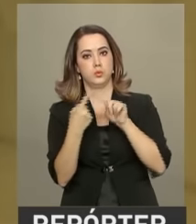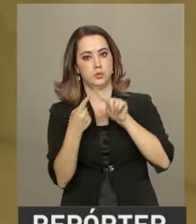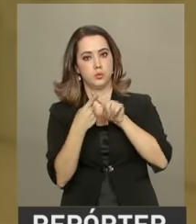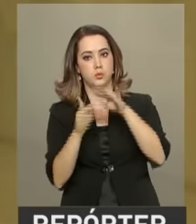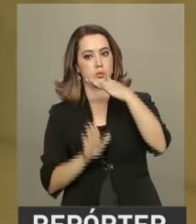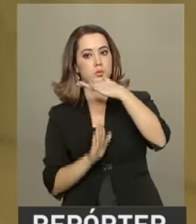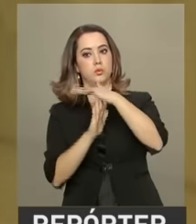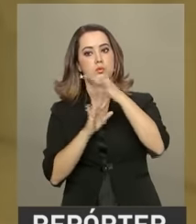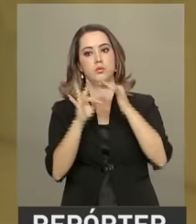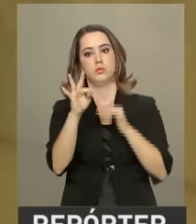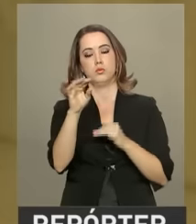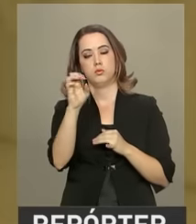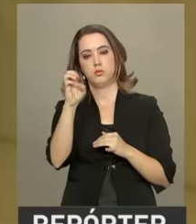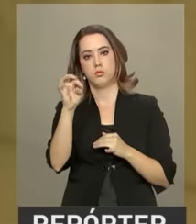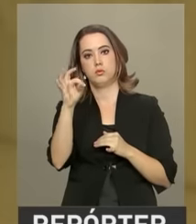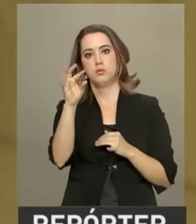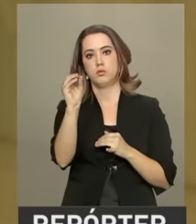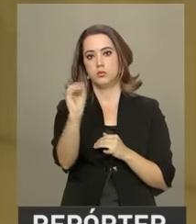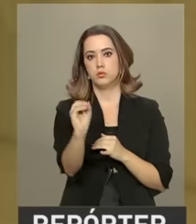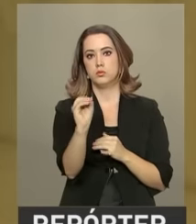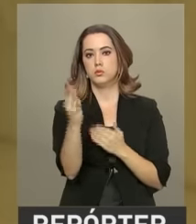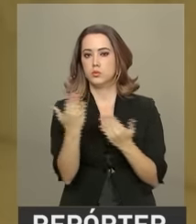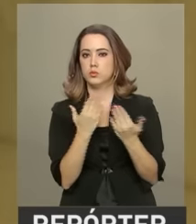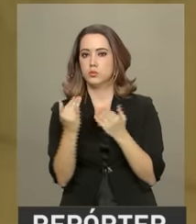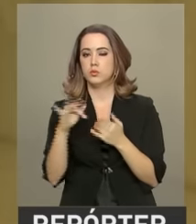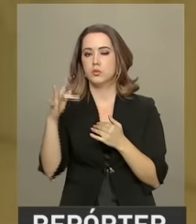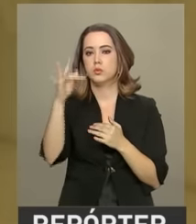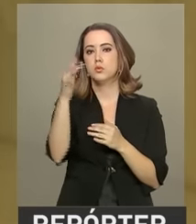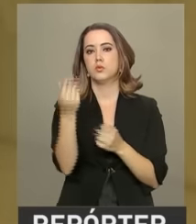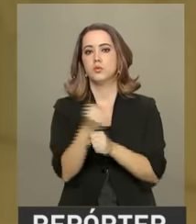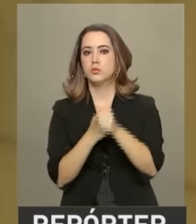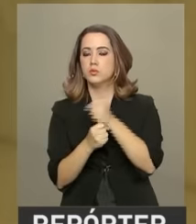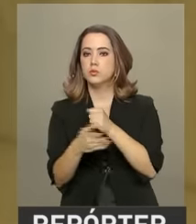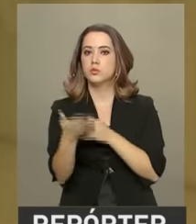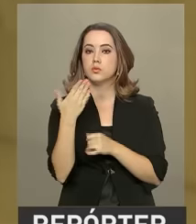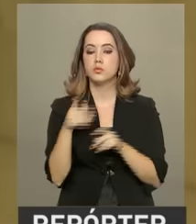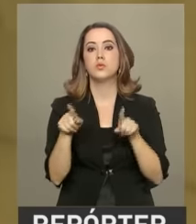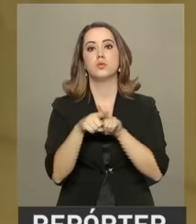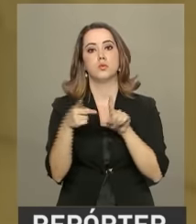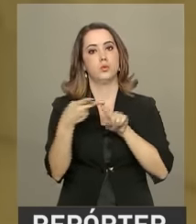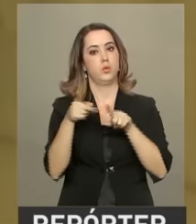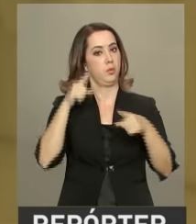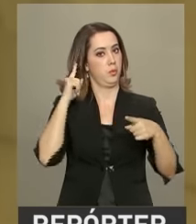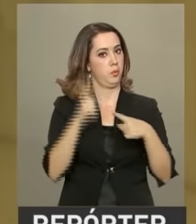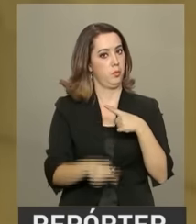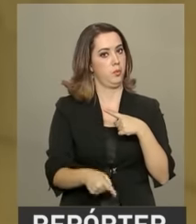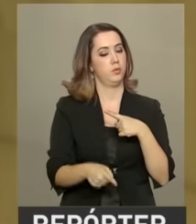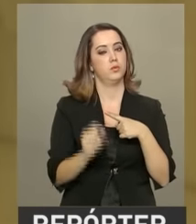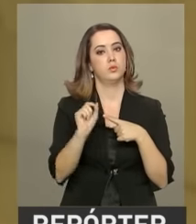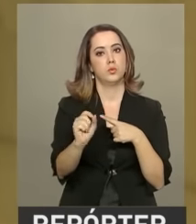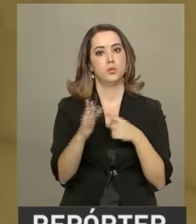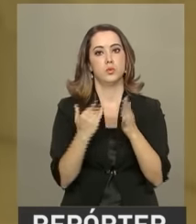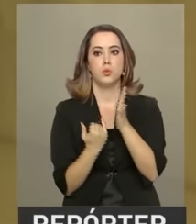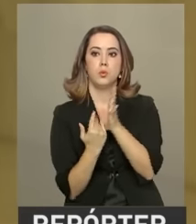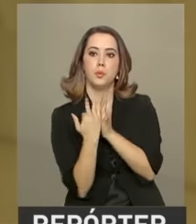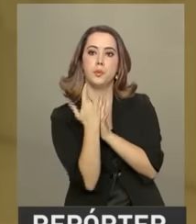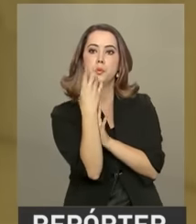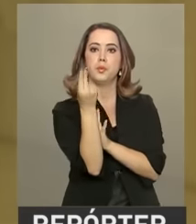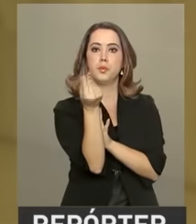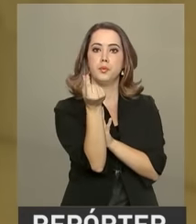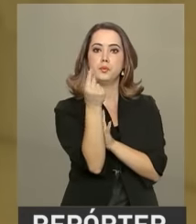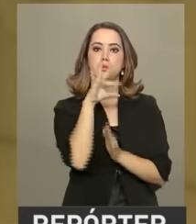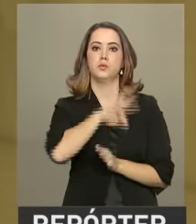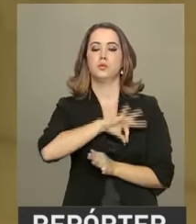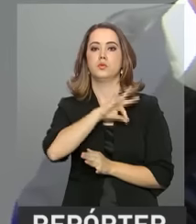dos gastos públicos pela inflação do ano anterior e a proibição de aumentar a folha de pagamento do funcionalismo público nos